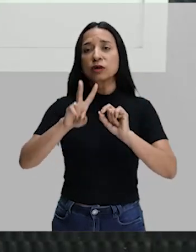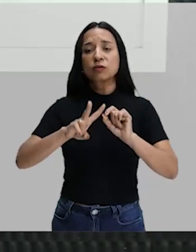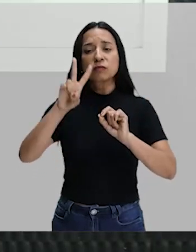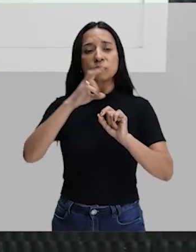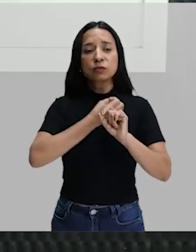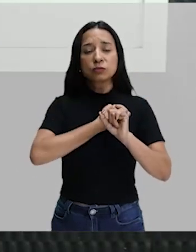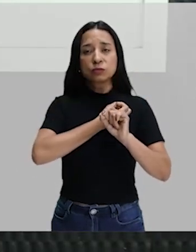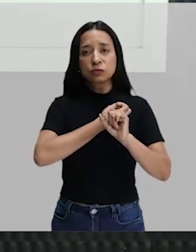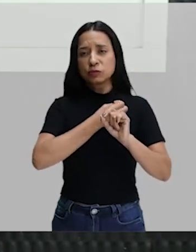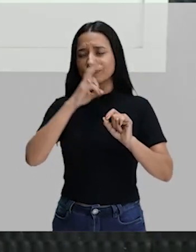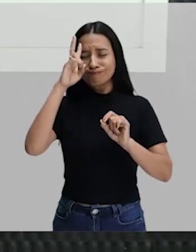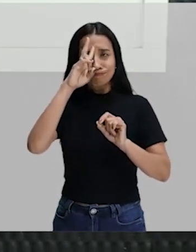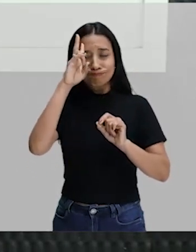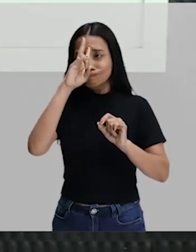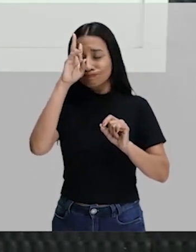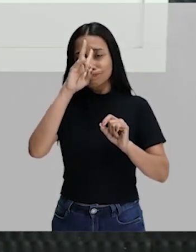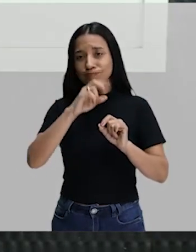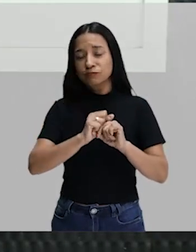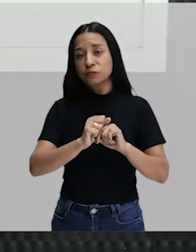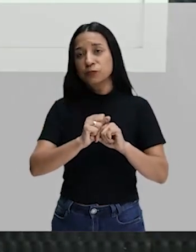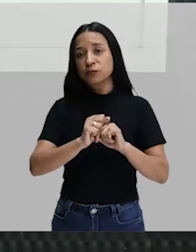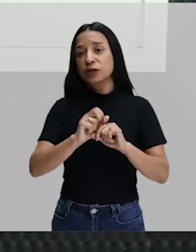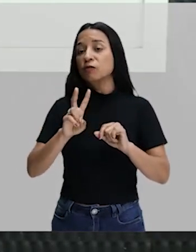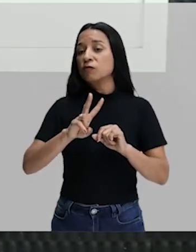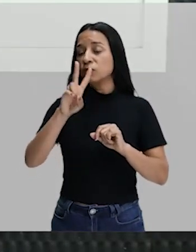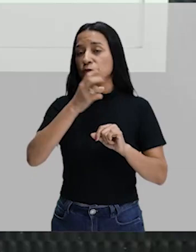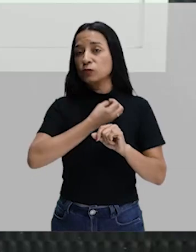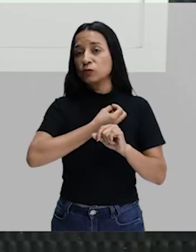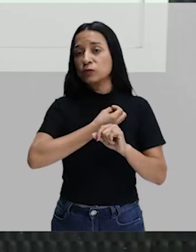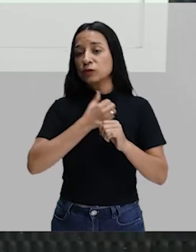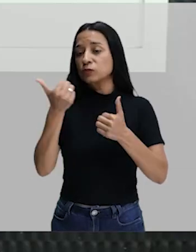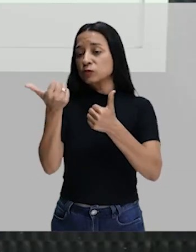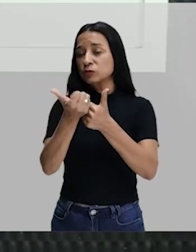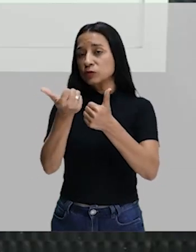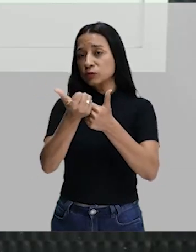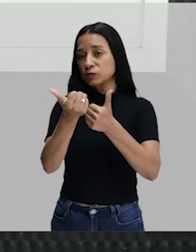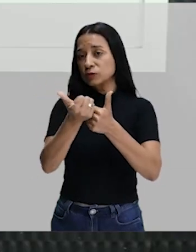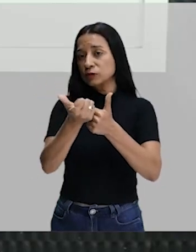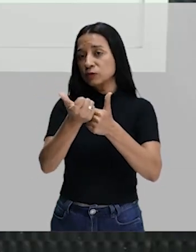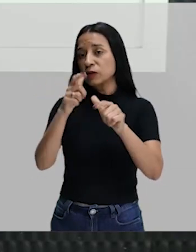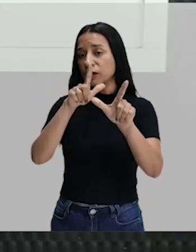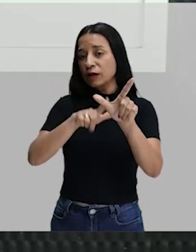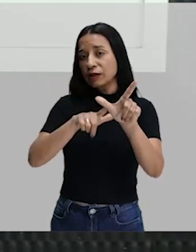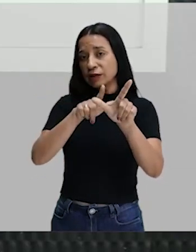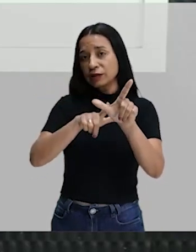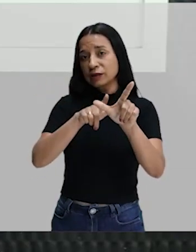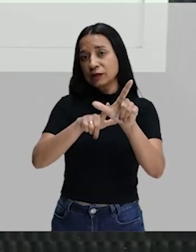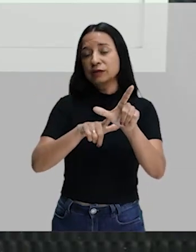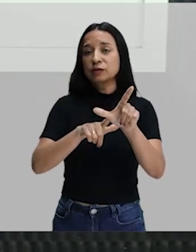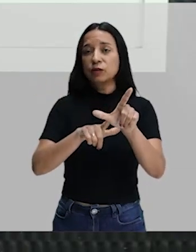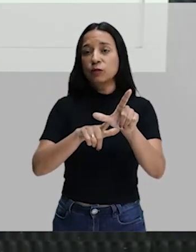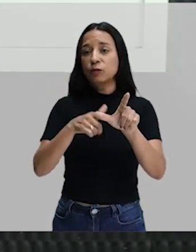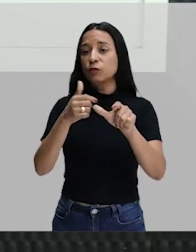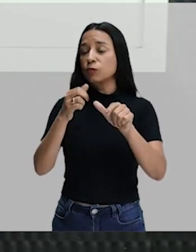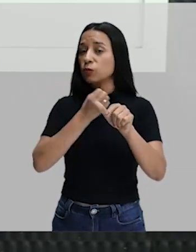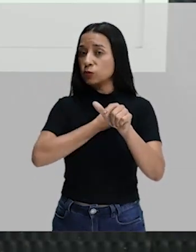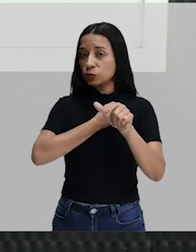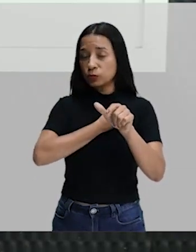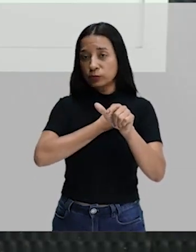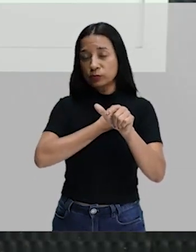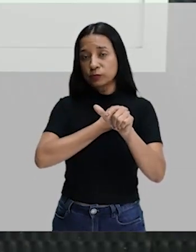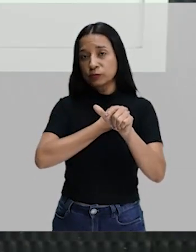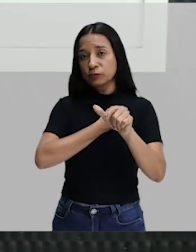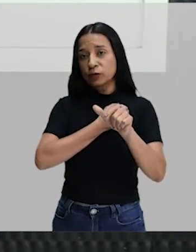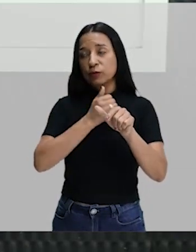professor? Não estou lembrado. Valor numérico é quando você substitui a variável por um número. Eu tenho um polinômio, por